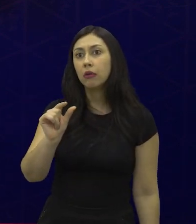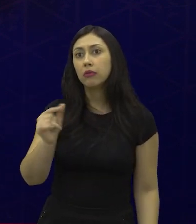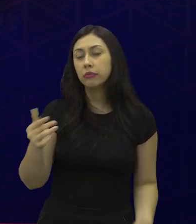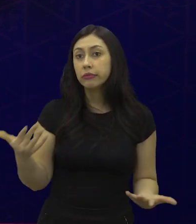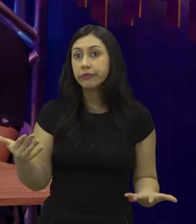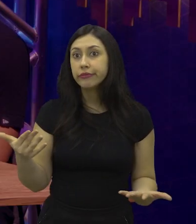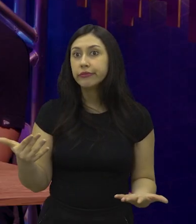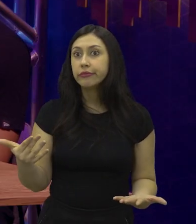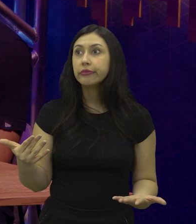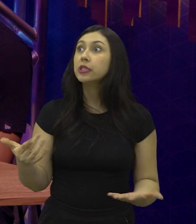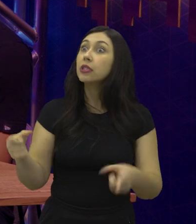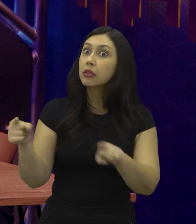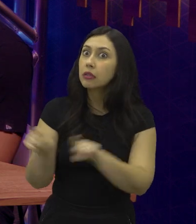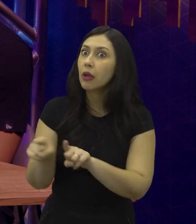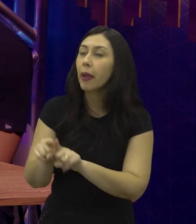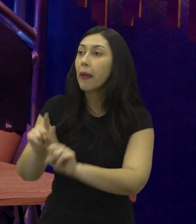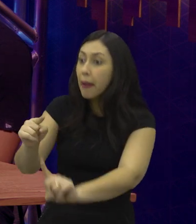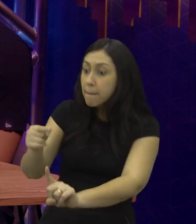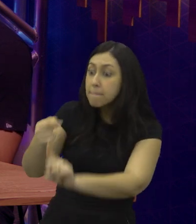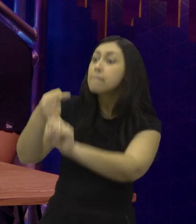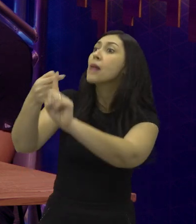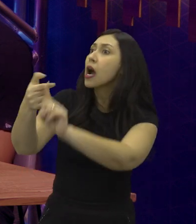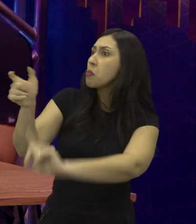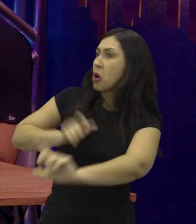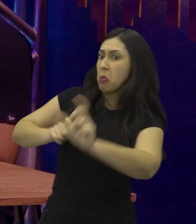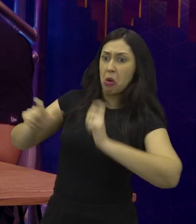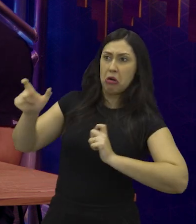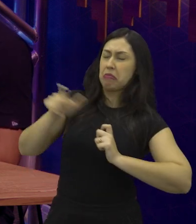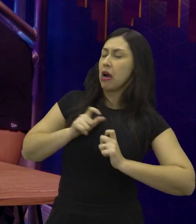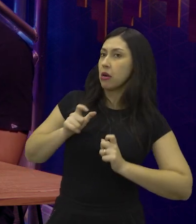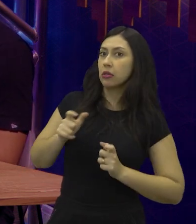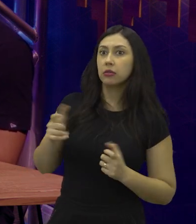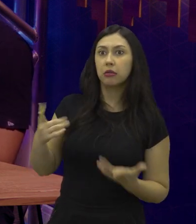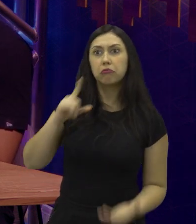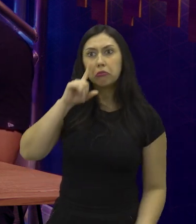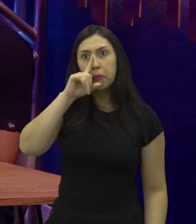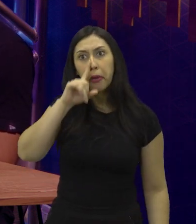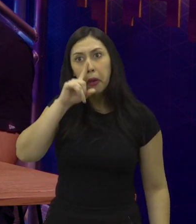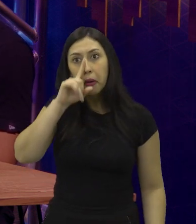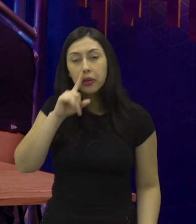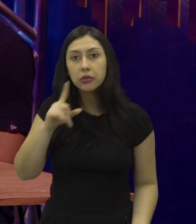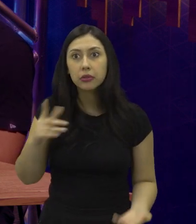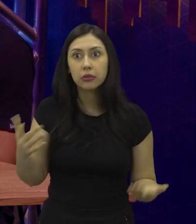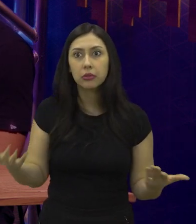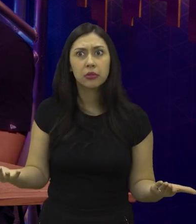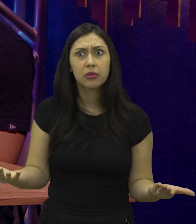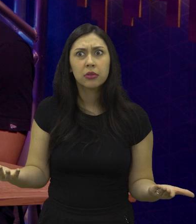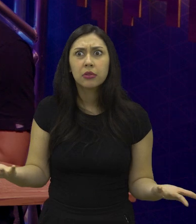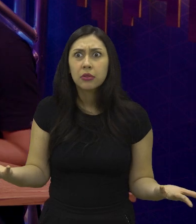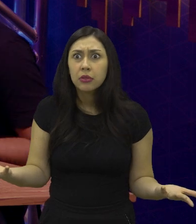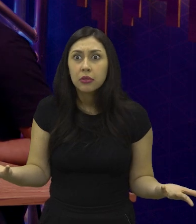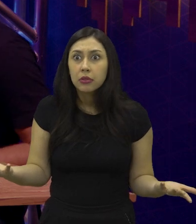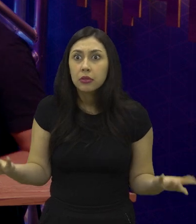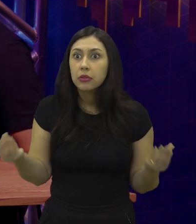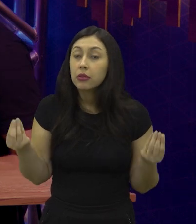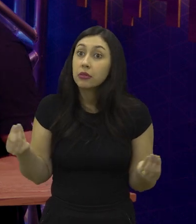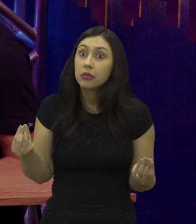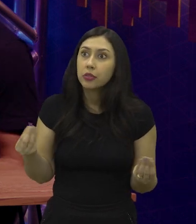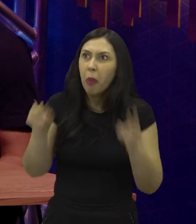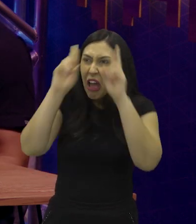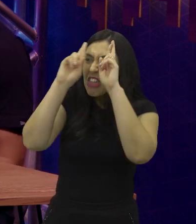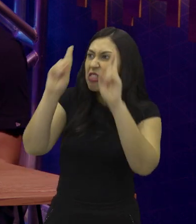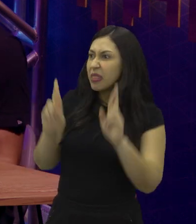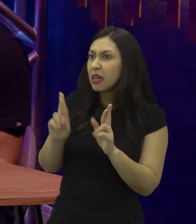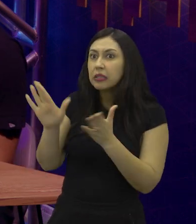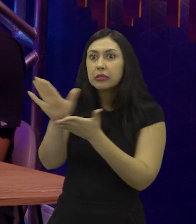legal e ainda ir ser ameaçado por aluno dentro da sala de aula. Então, pois assim... É.